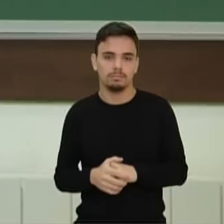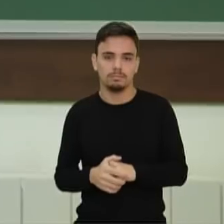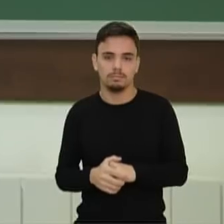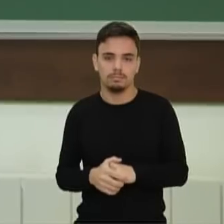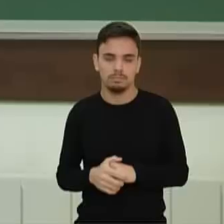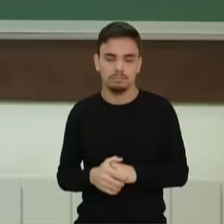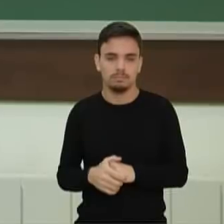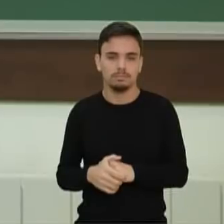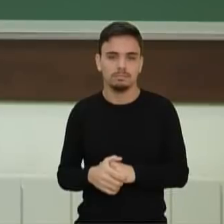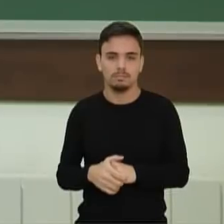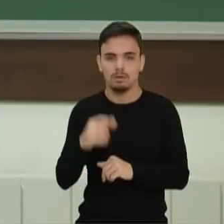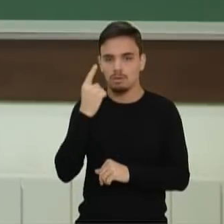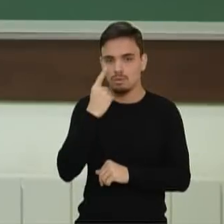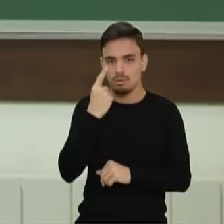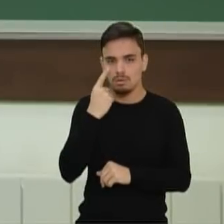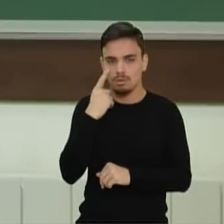assim,